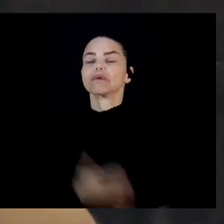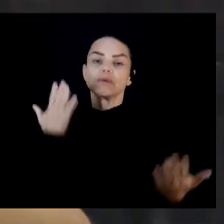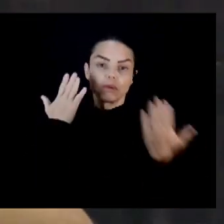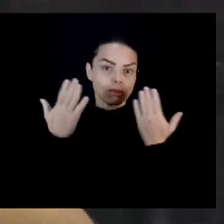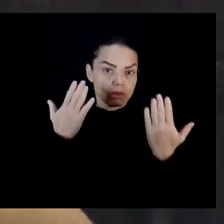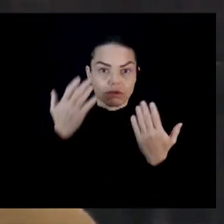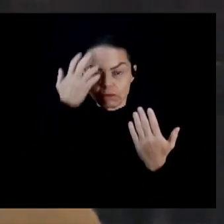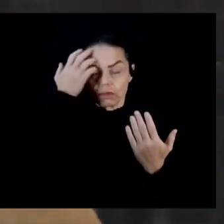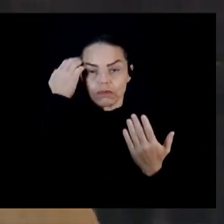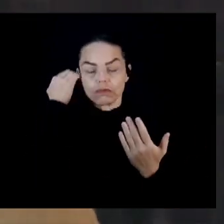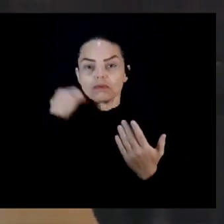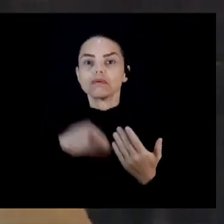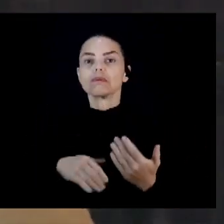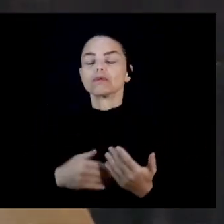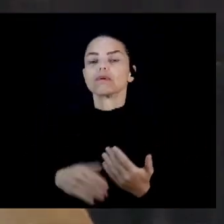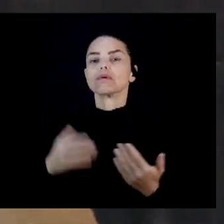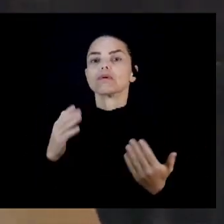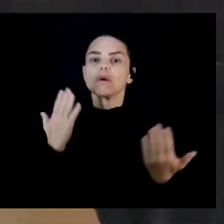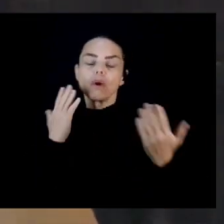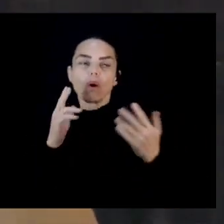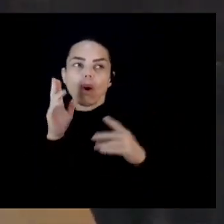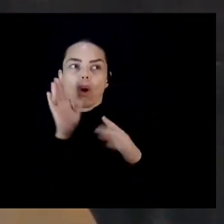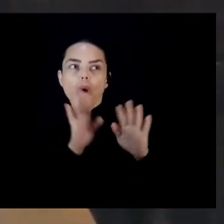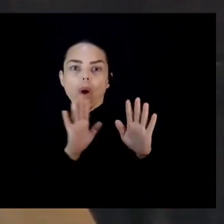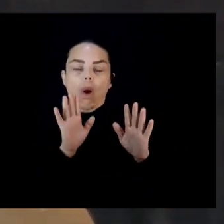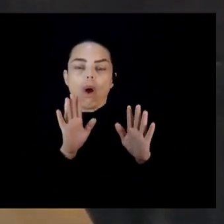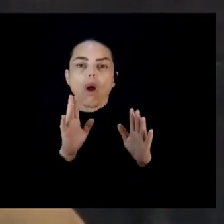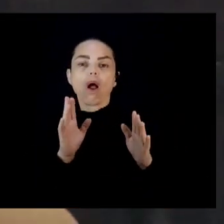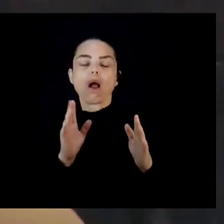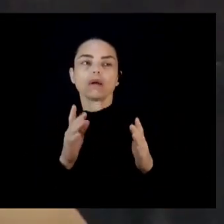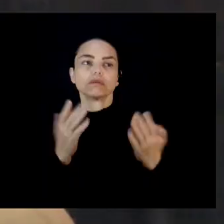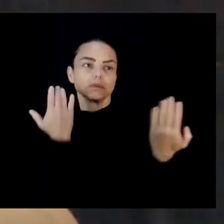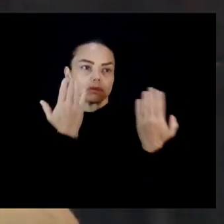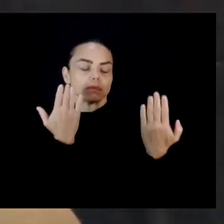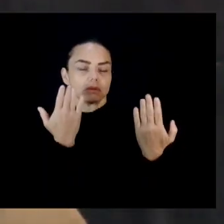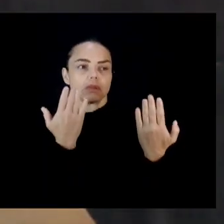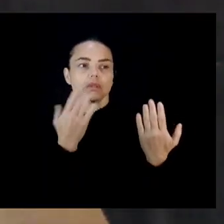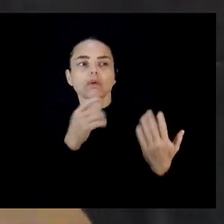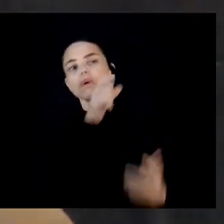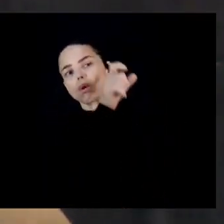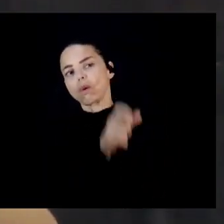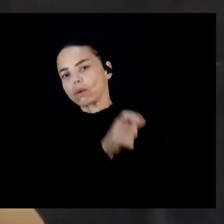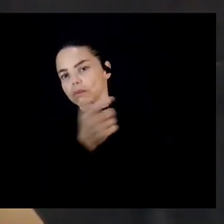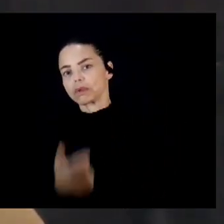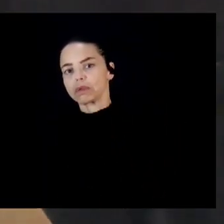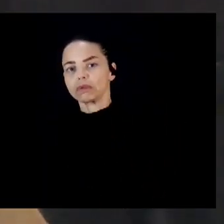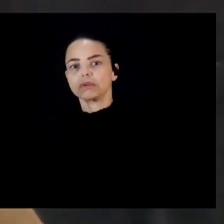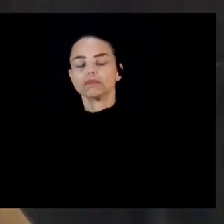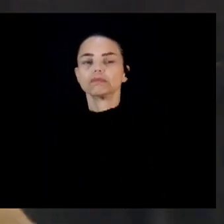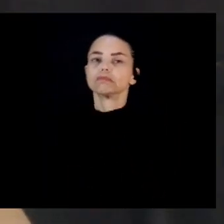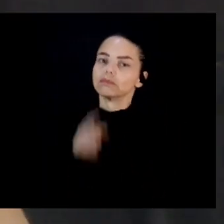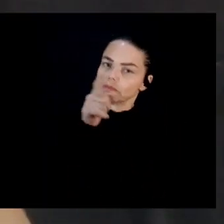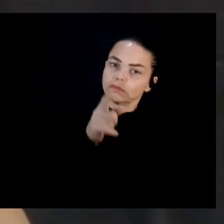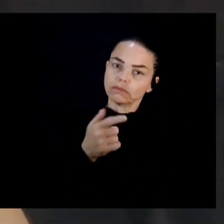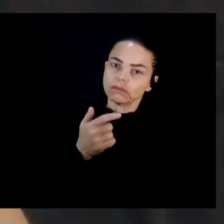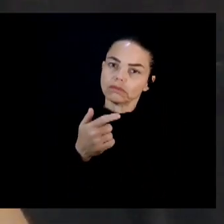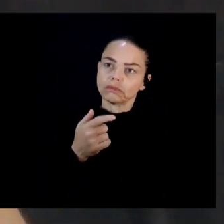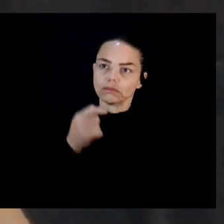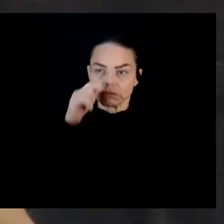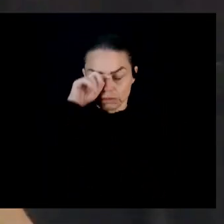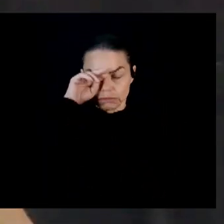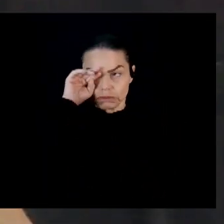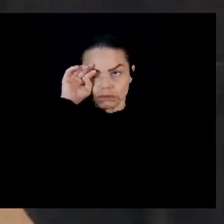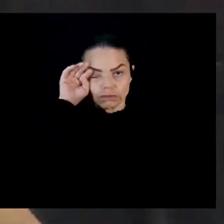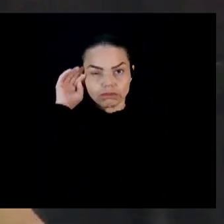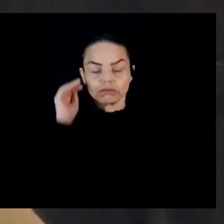tomar bastante cuidado em relação a se comparar com a régua do outro. Porque assim, você, assim, como, provavelmente o André vai falar sobre isso, mas